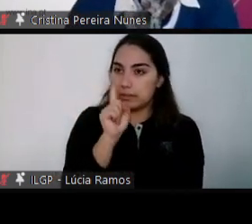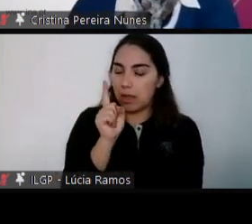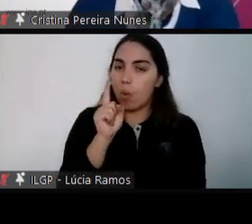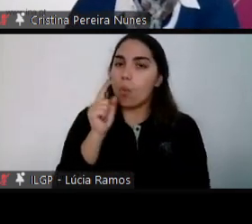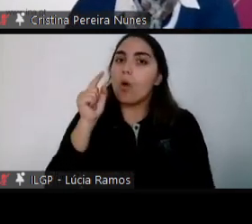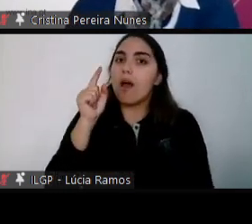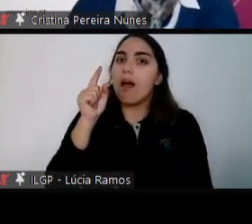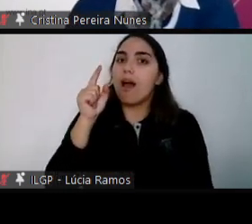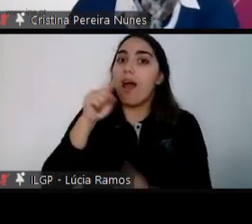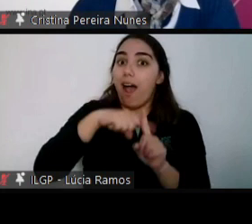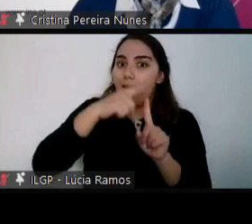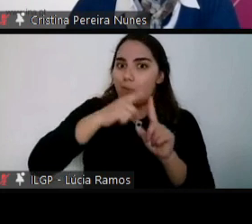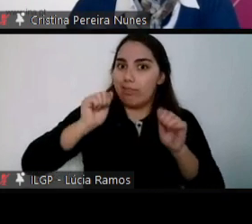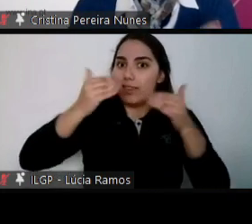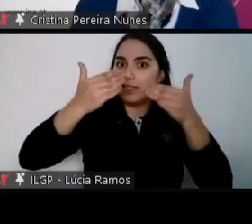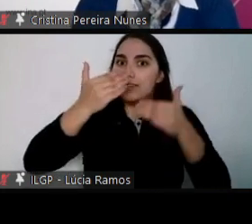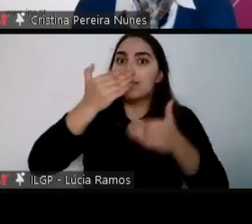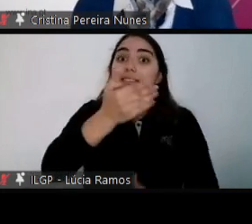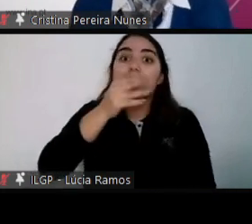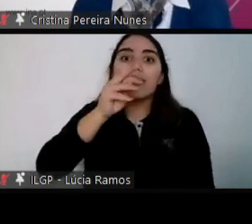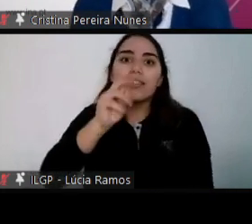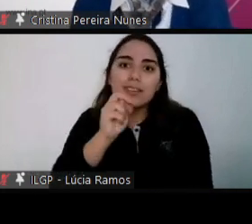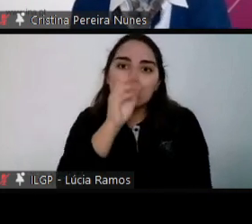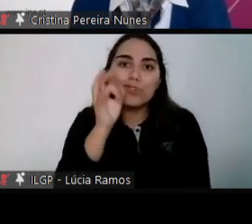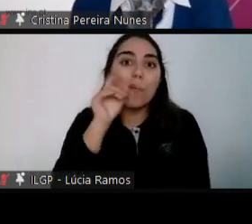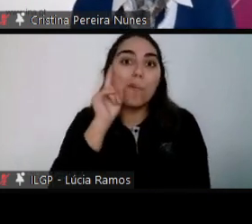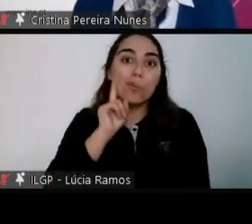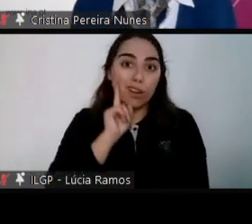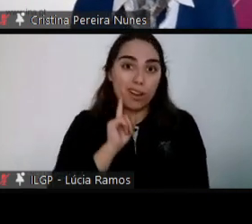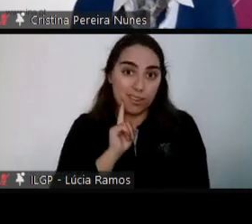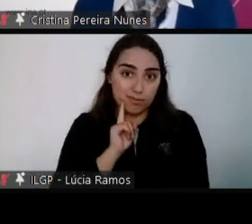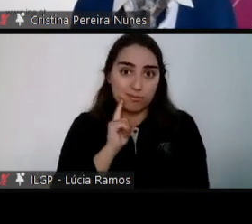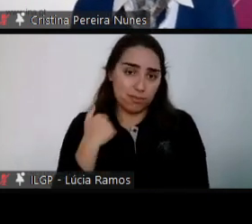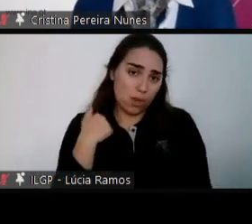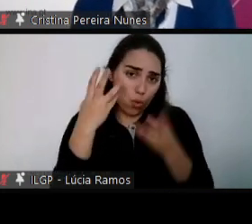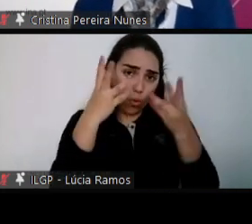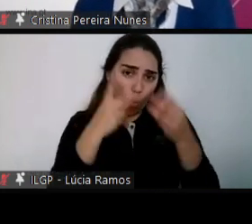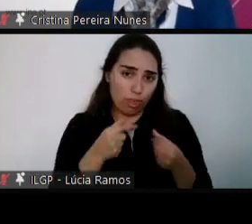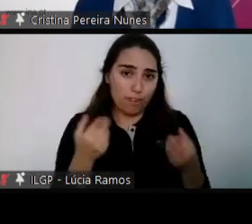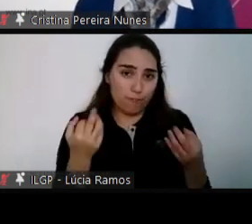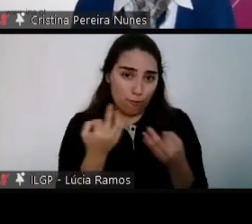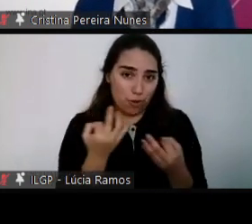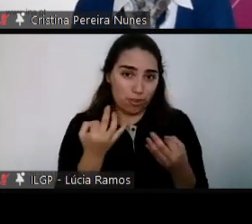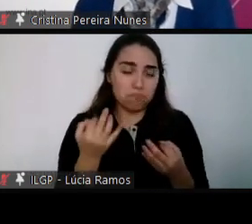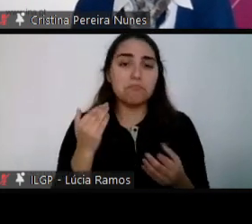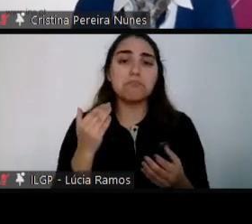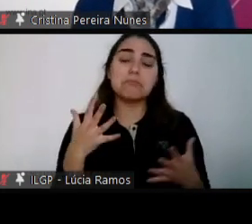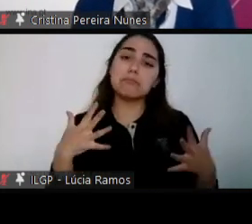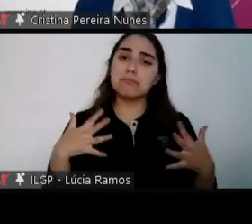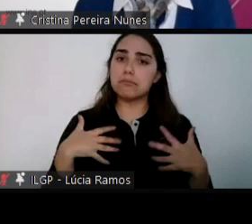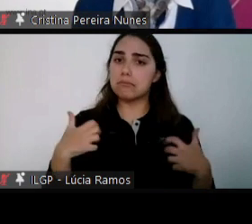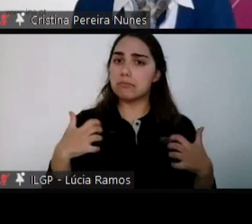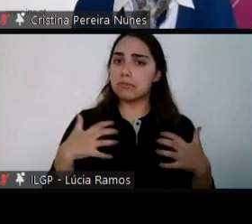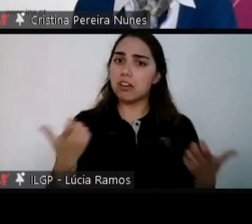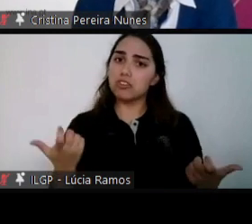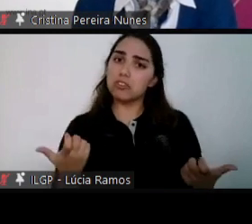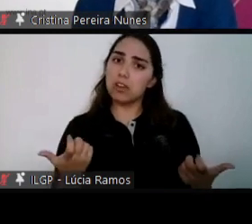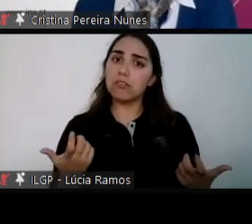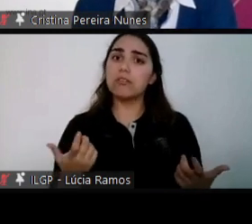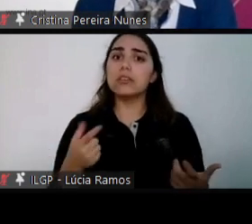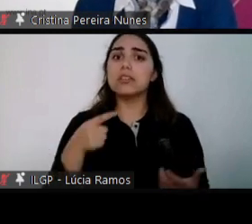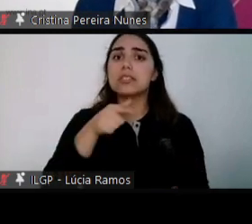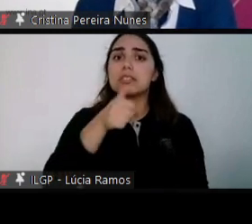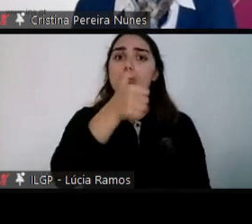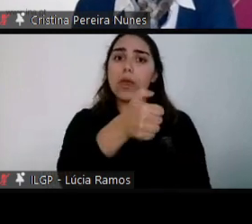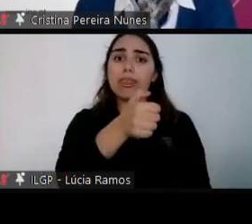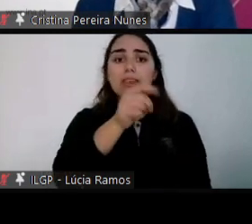ano, 63% eram senhoras. E fui fazer as contas do Data Science, que eu vou dar na sexta-feira, e 56% a 57%